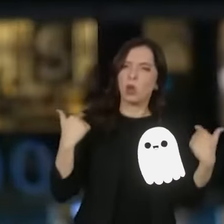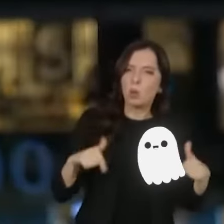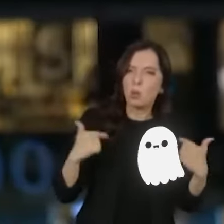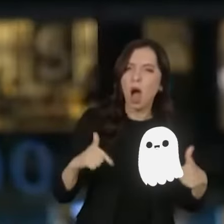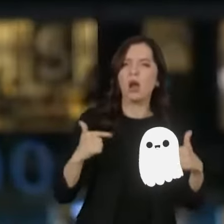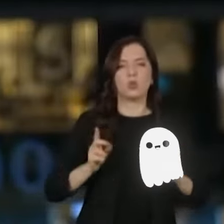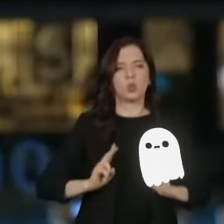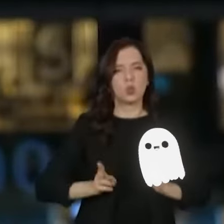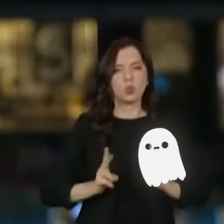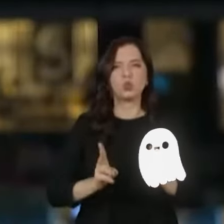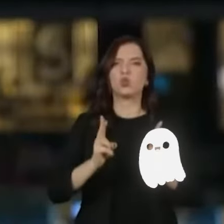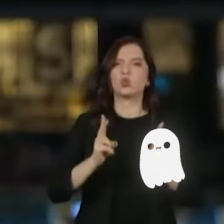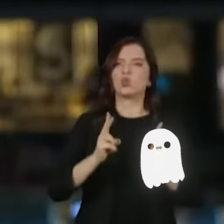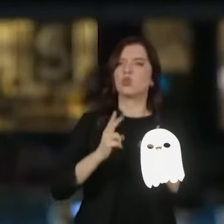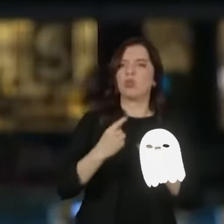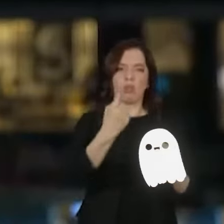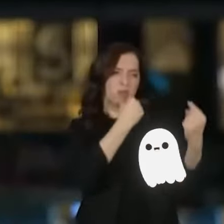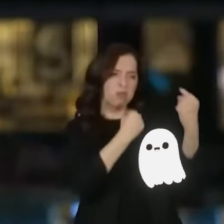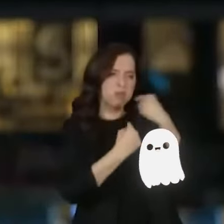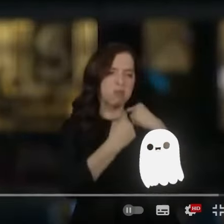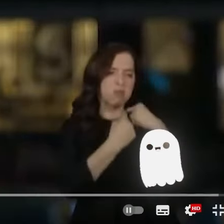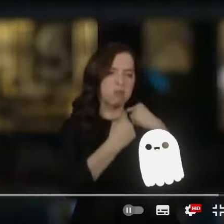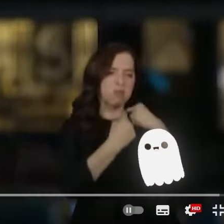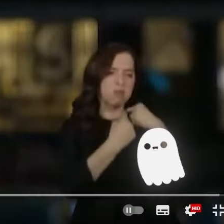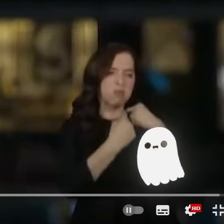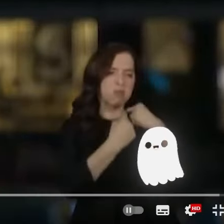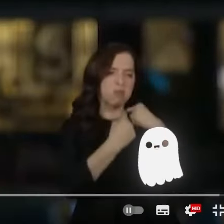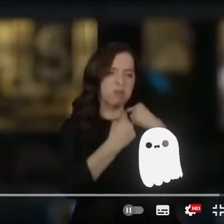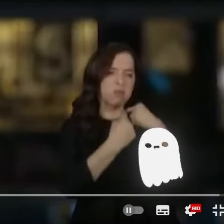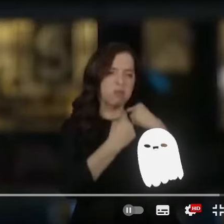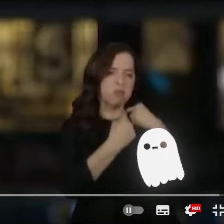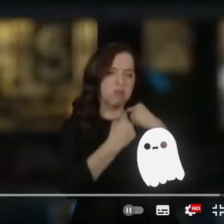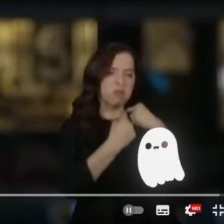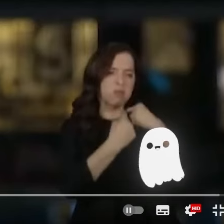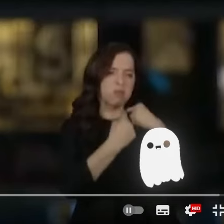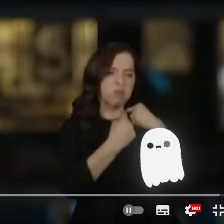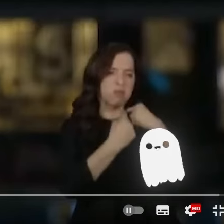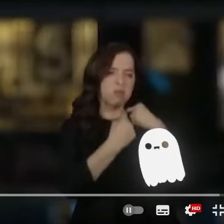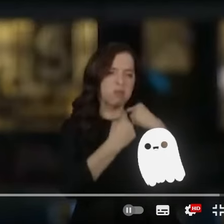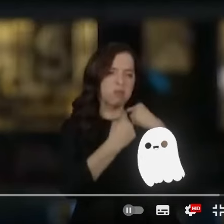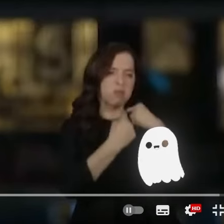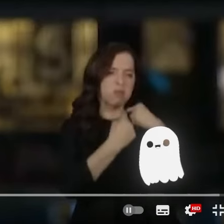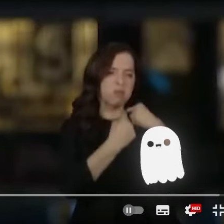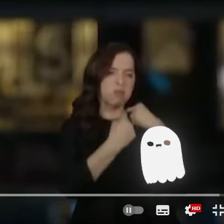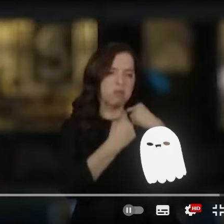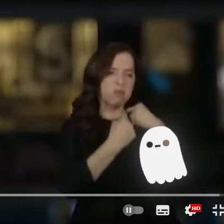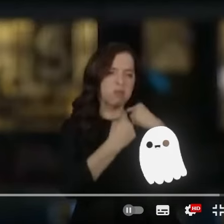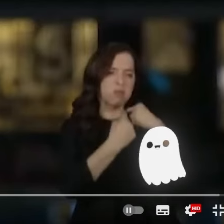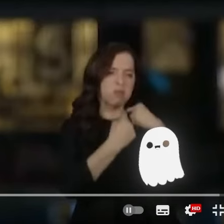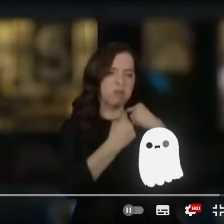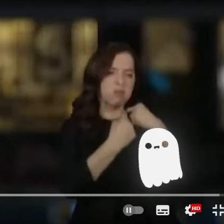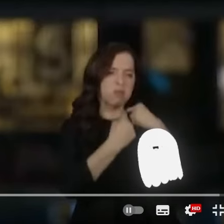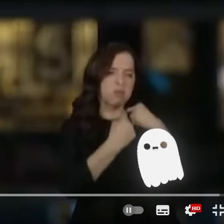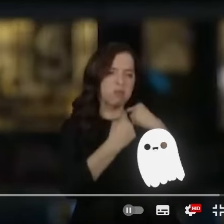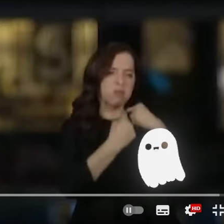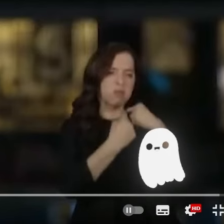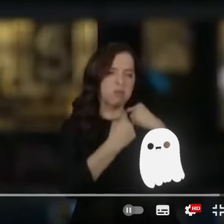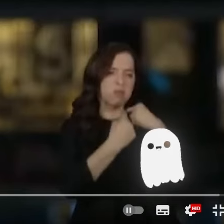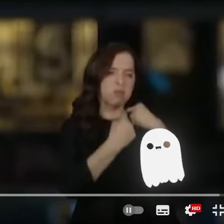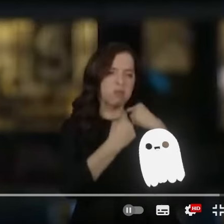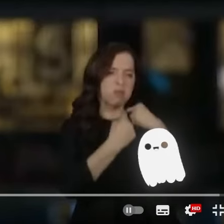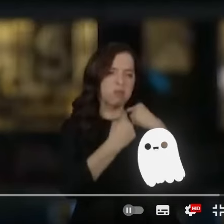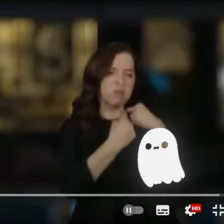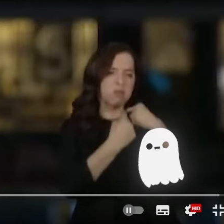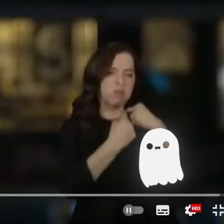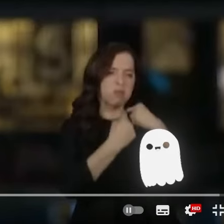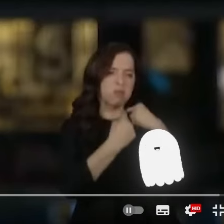defendia no foro adequado. Que eu é a sei, justiça. Django, eu sei. Tá difícil, eu sei. Eu sei, filho.